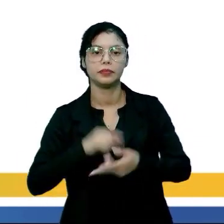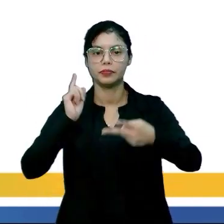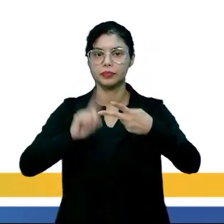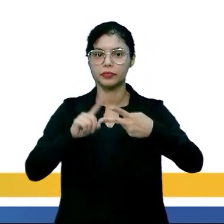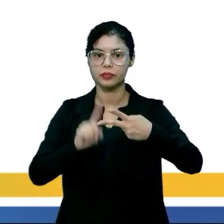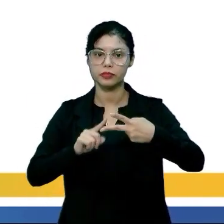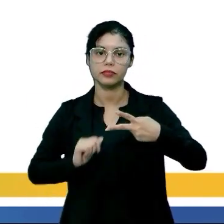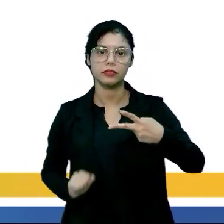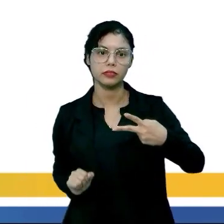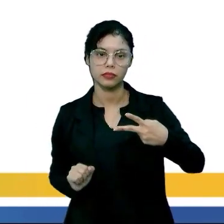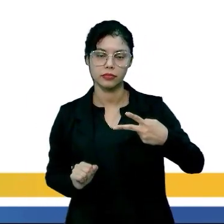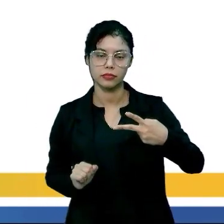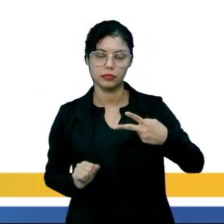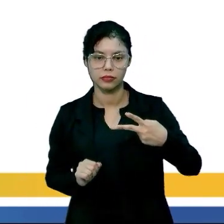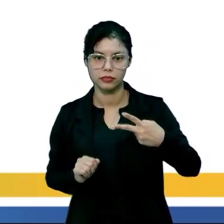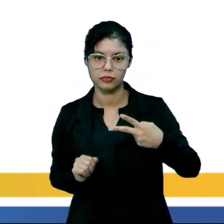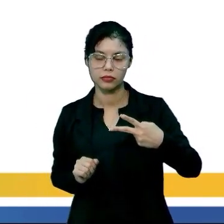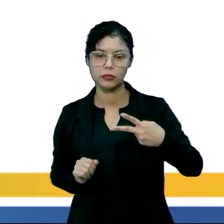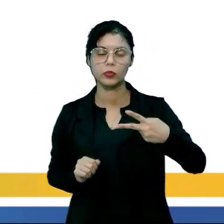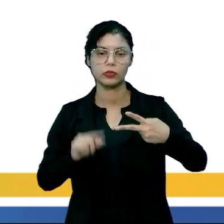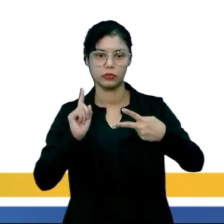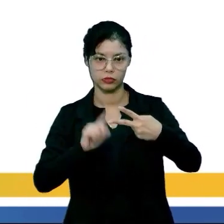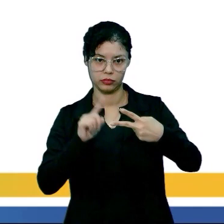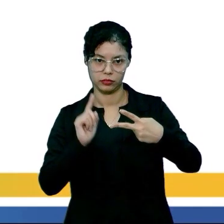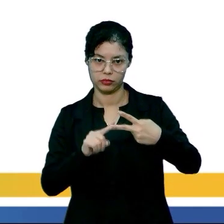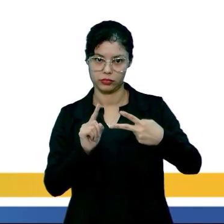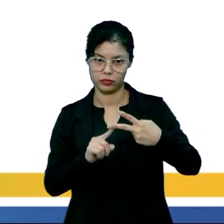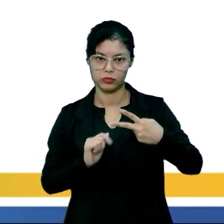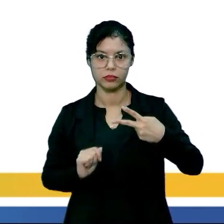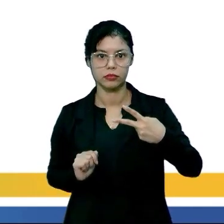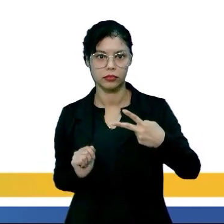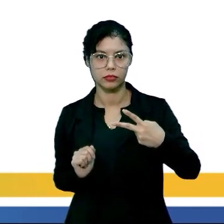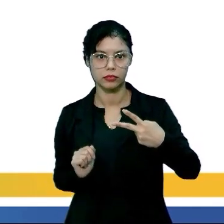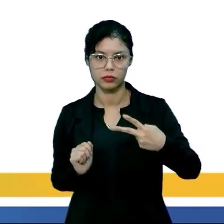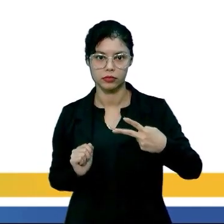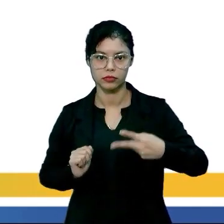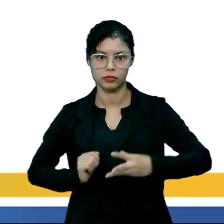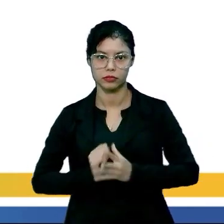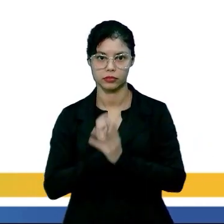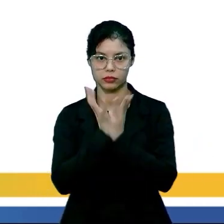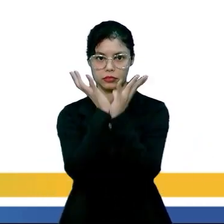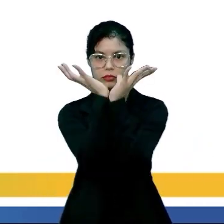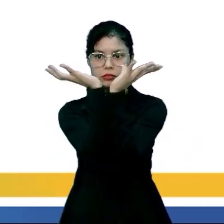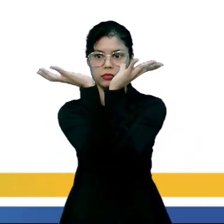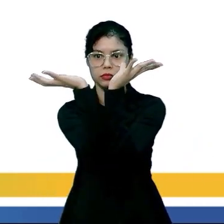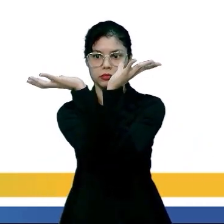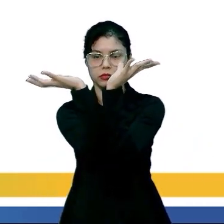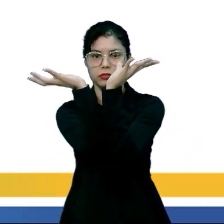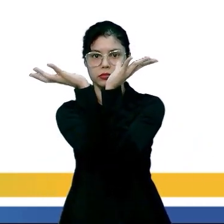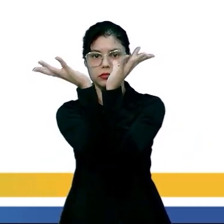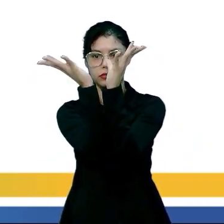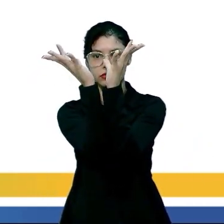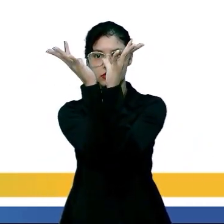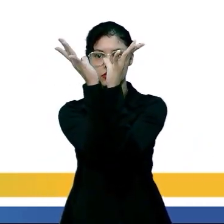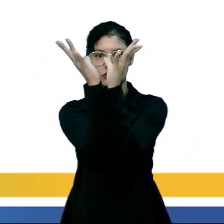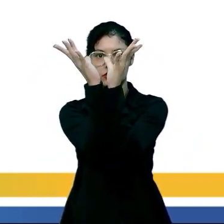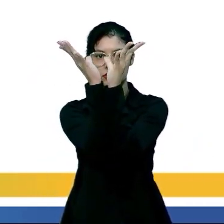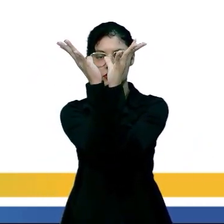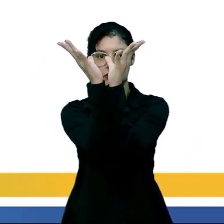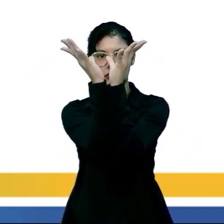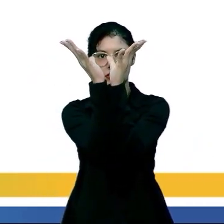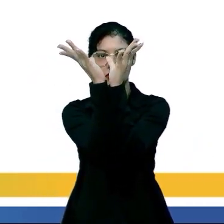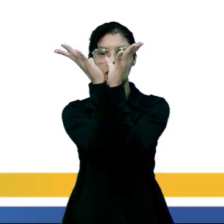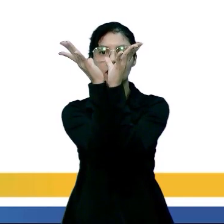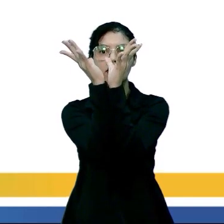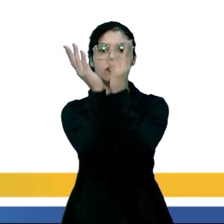Bryophytes, se segue, né, a escala evolutiva e dá evolução às Pteridófitas. Temos exemplos aqui, as